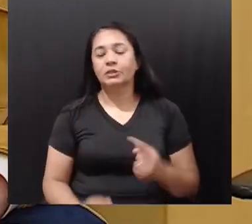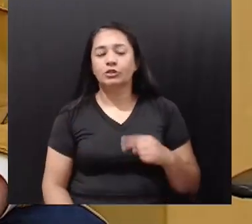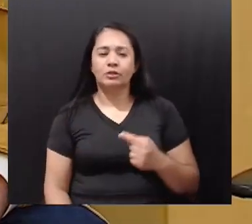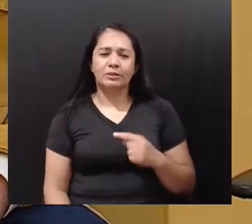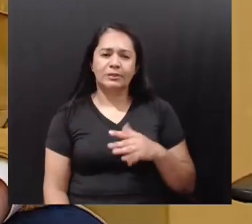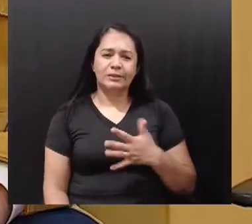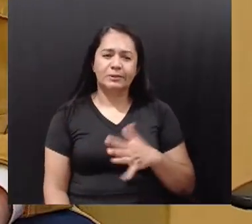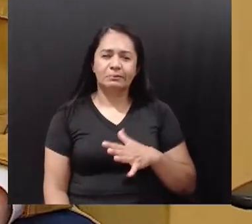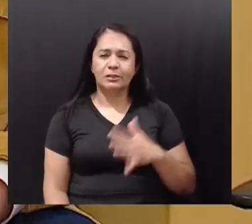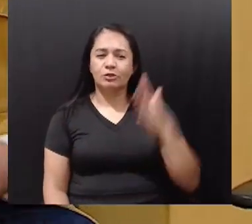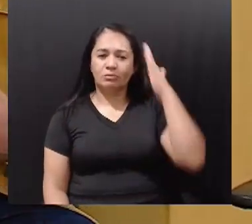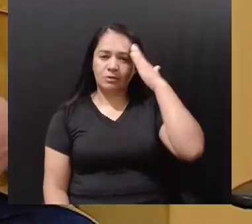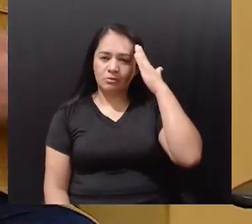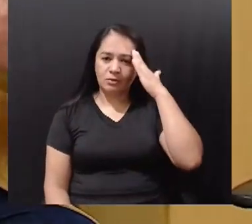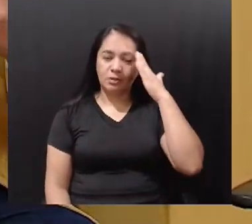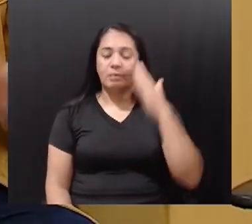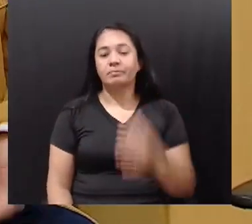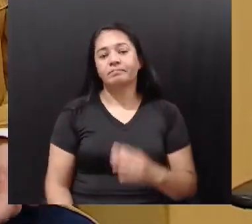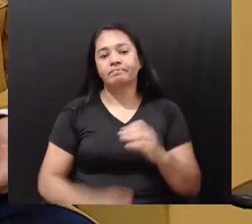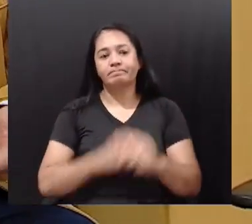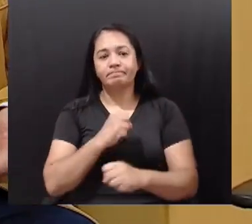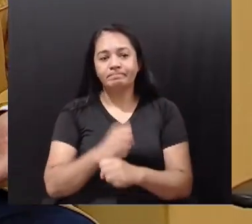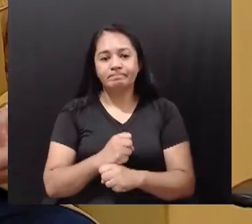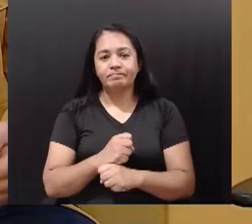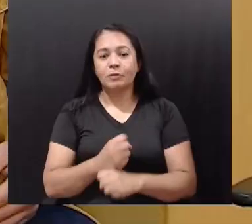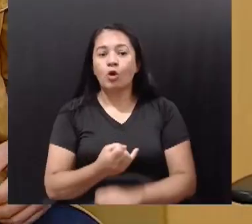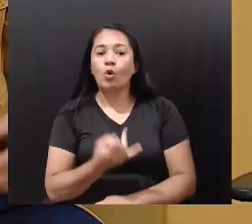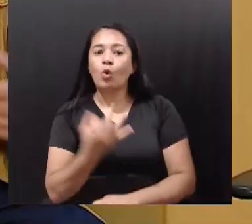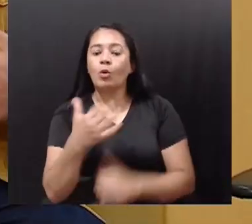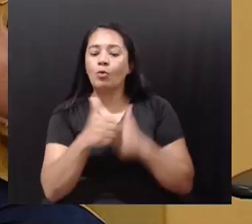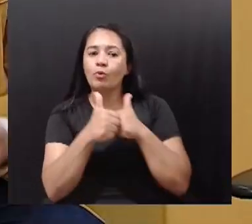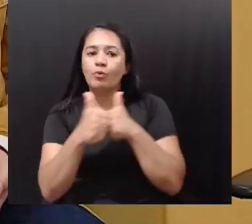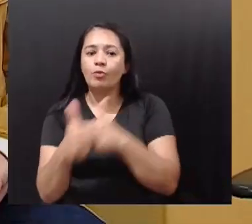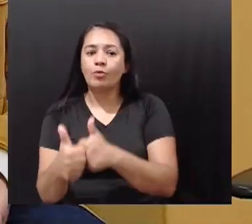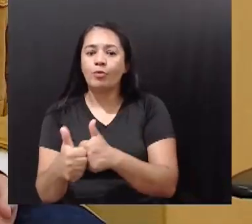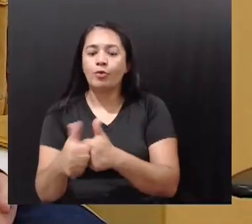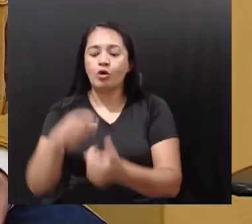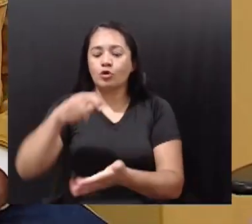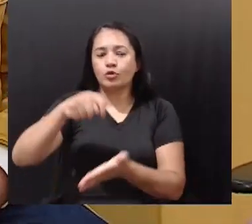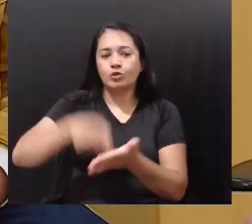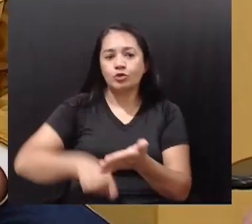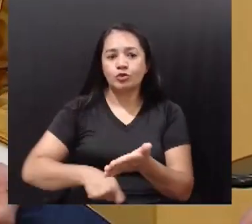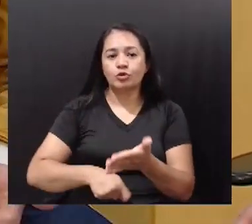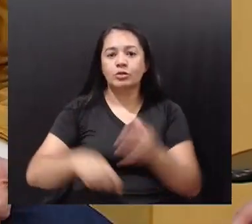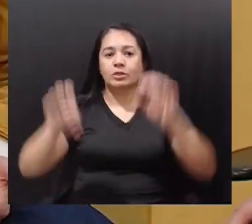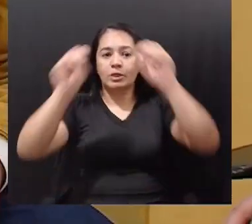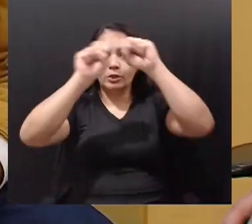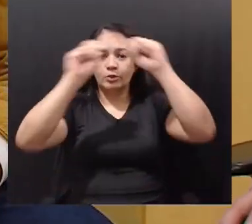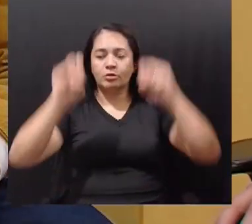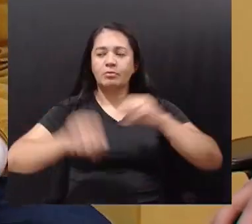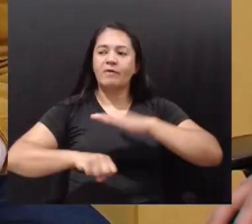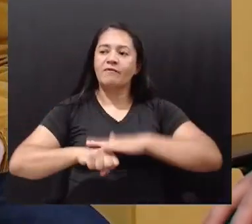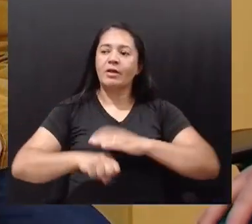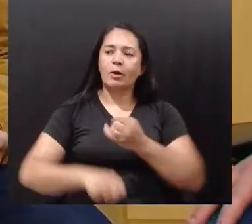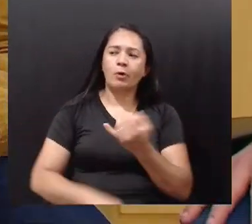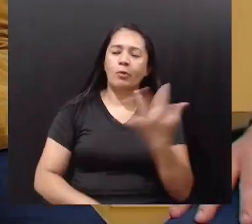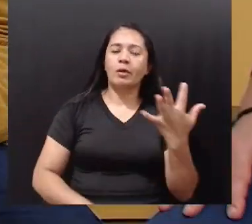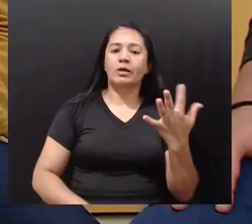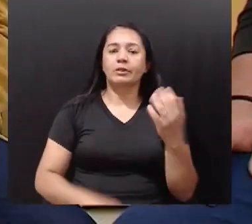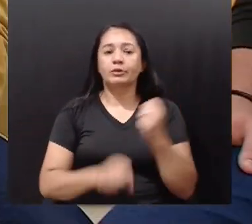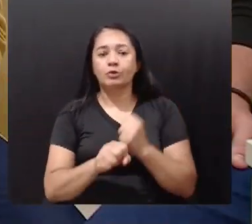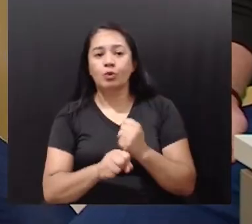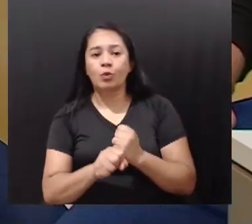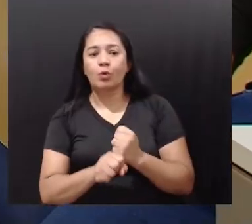exercício seguinte. Quantos acompanhamentos de contratos o Tribunal de Contas vai fazer. Ao longo do ano passado, a gente teve